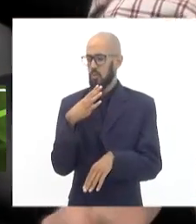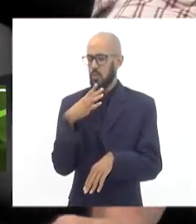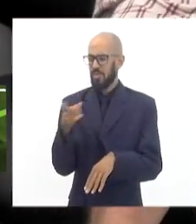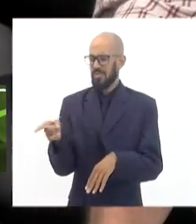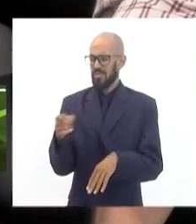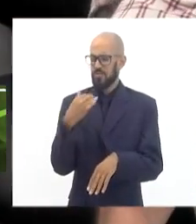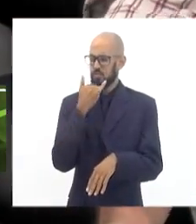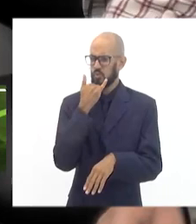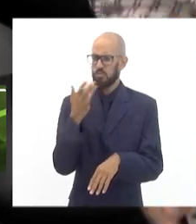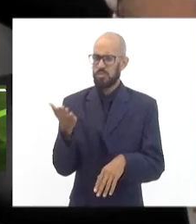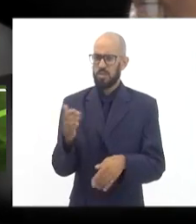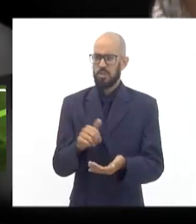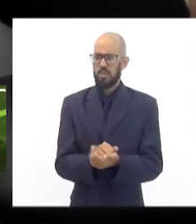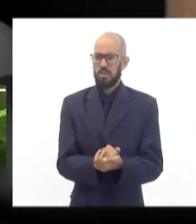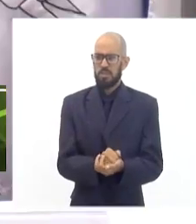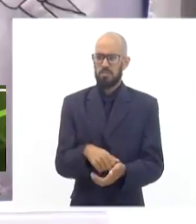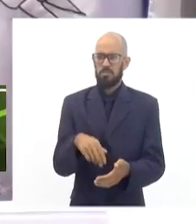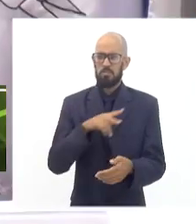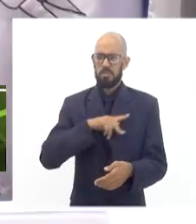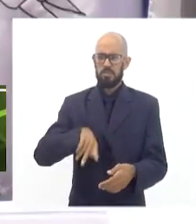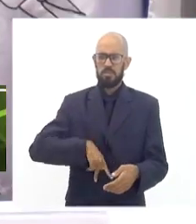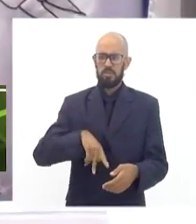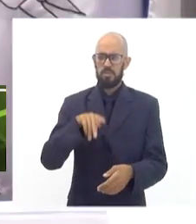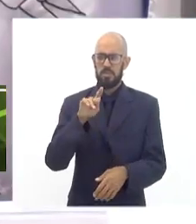presidente da emop